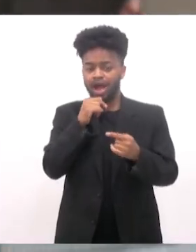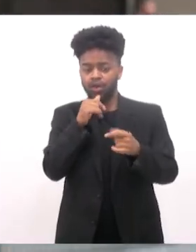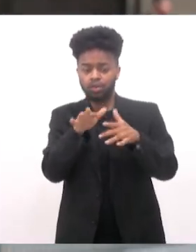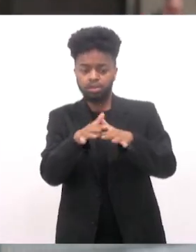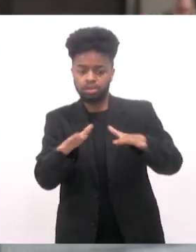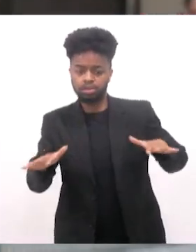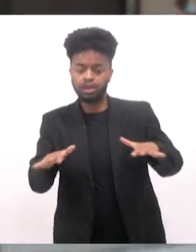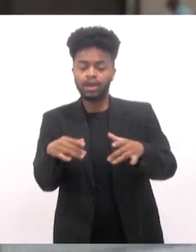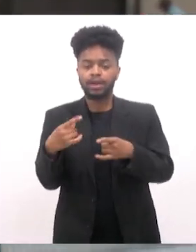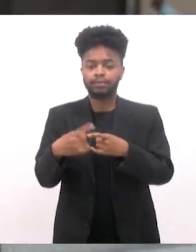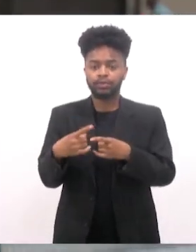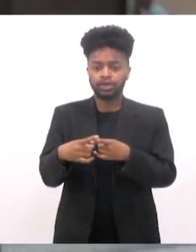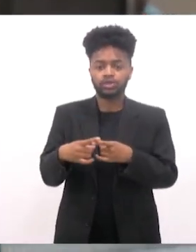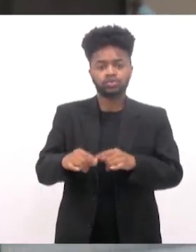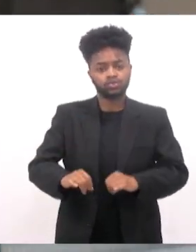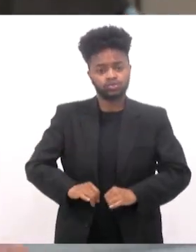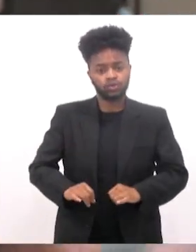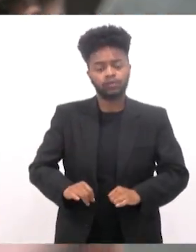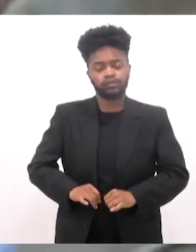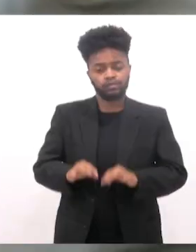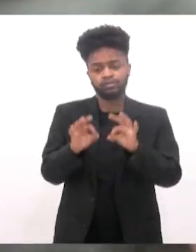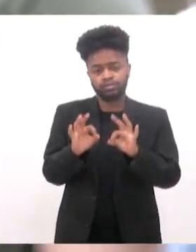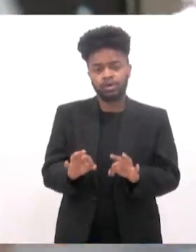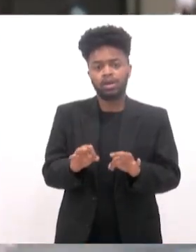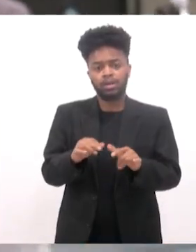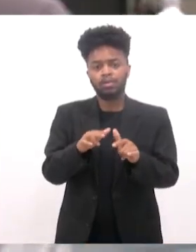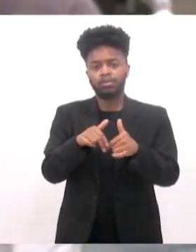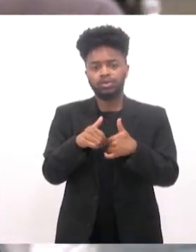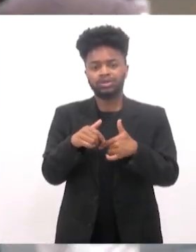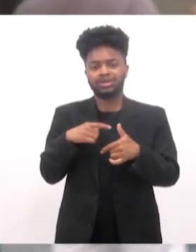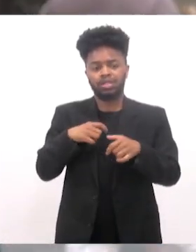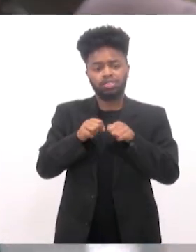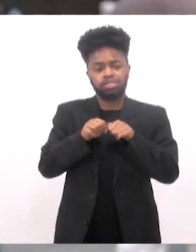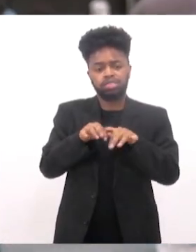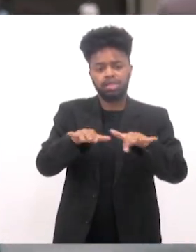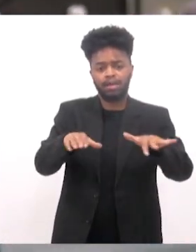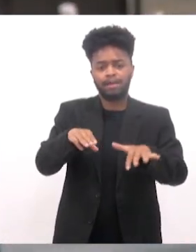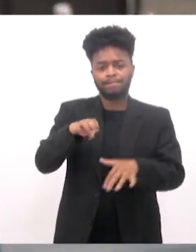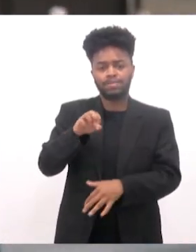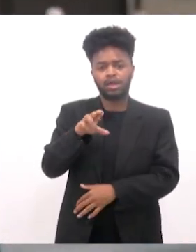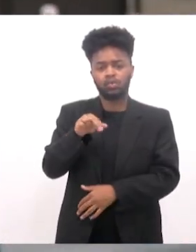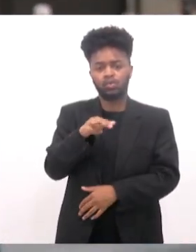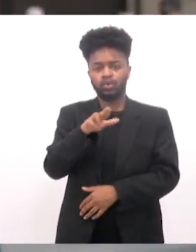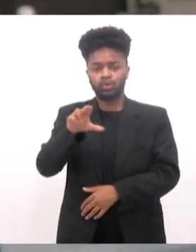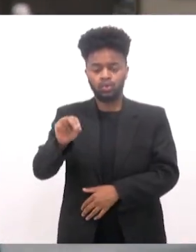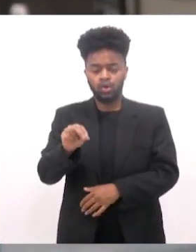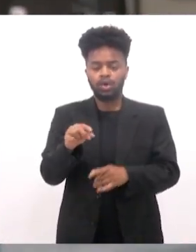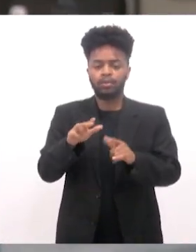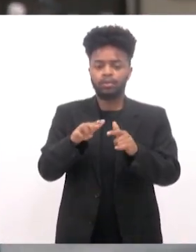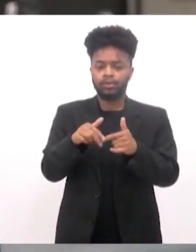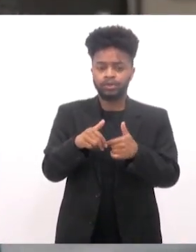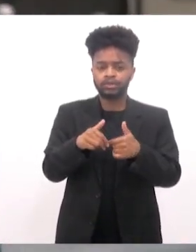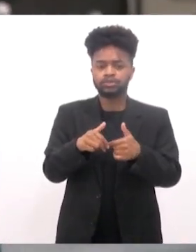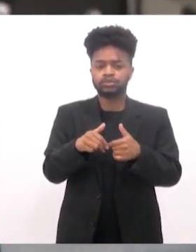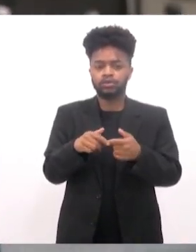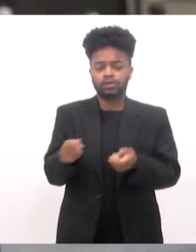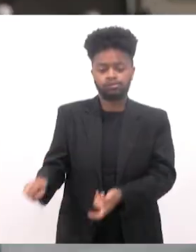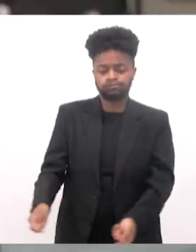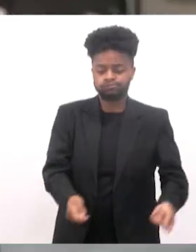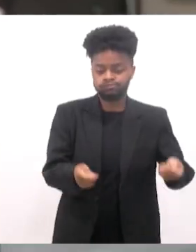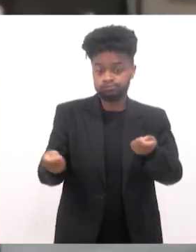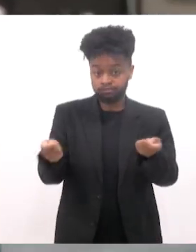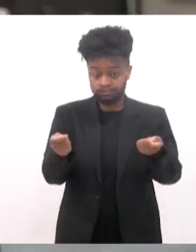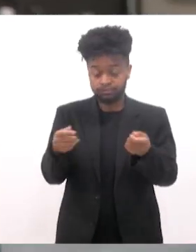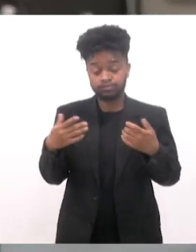quer dizer, águas que têm sofrido com a contaminação de mercúrio por conta da mineração, né, então acho que é uma peça que convida a gente